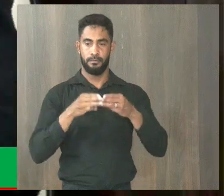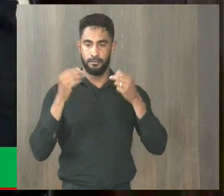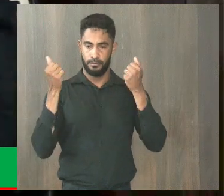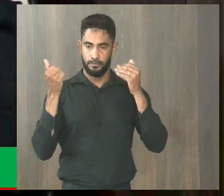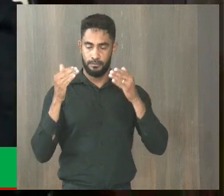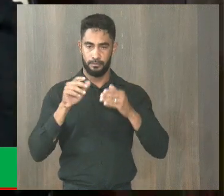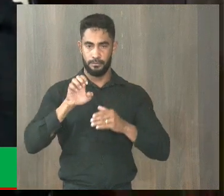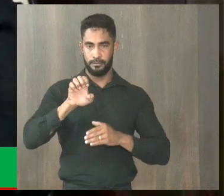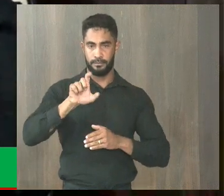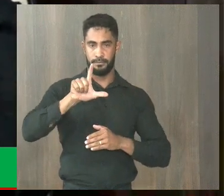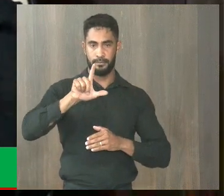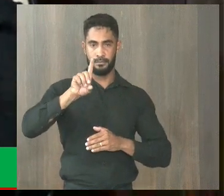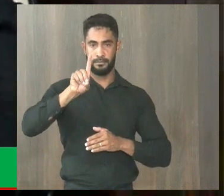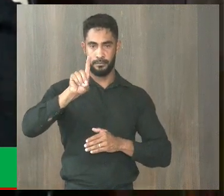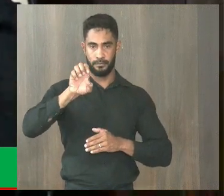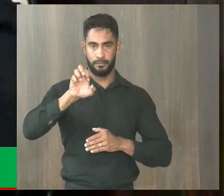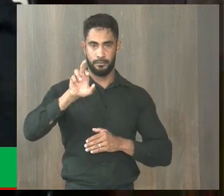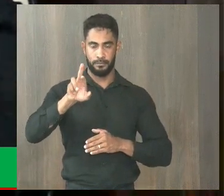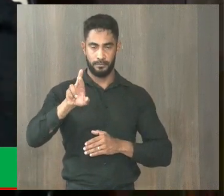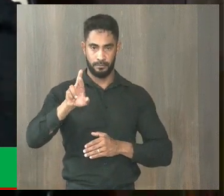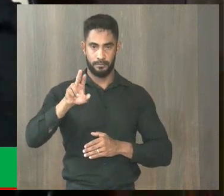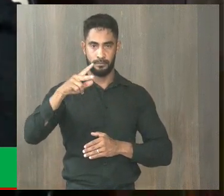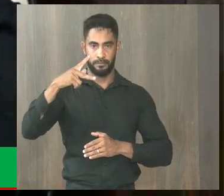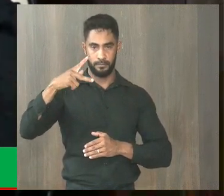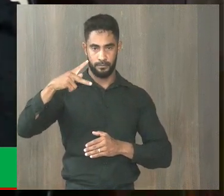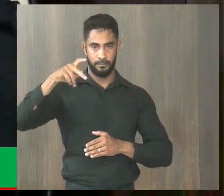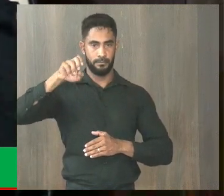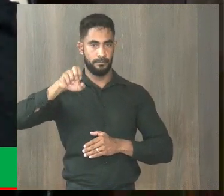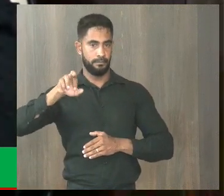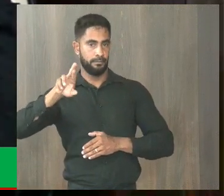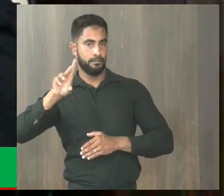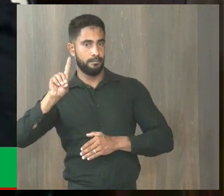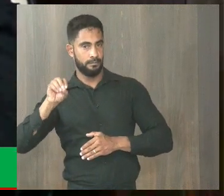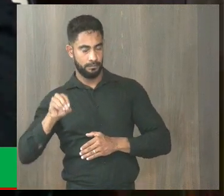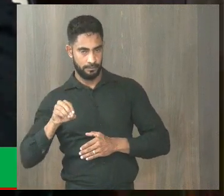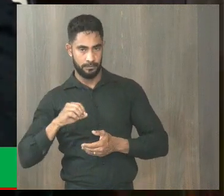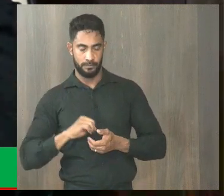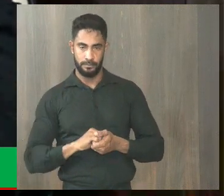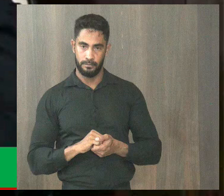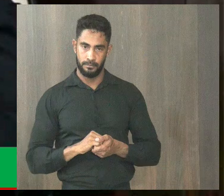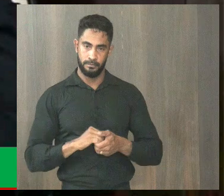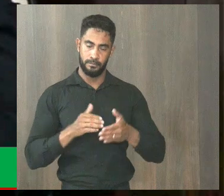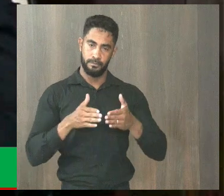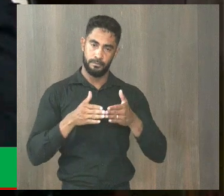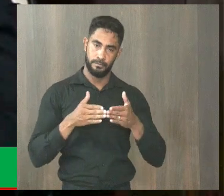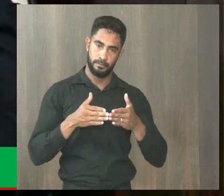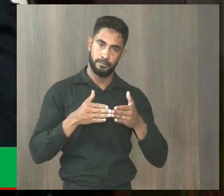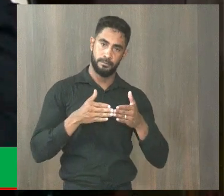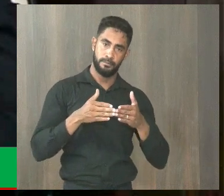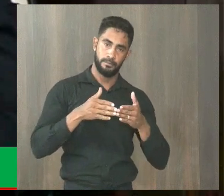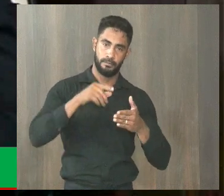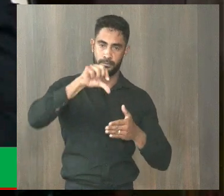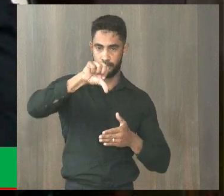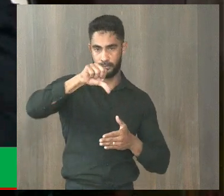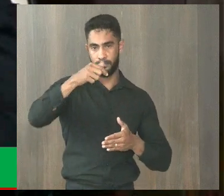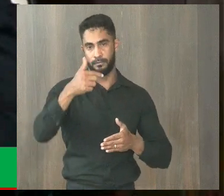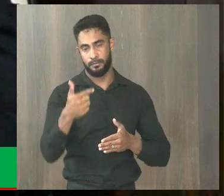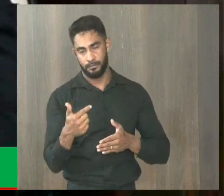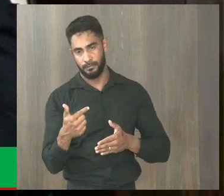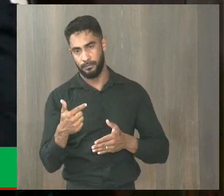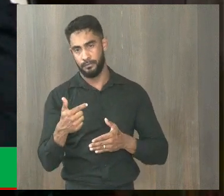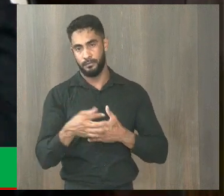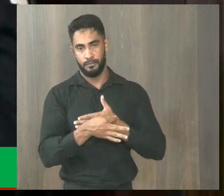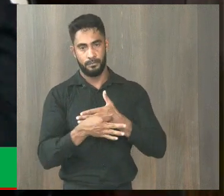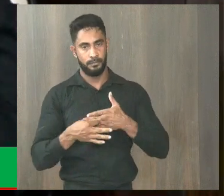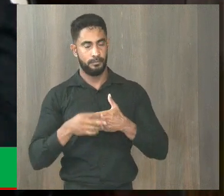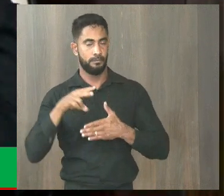com o senhor Helder Pedro de Carvalho Silva. Requerimento 092/2024, de autoria do vereador